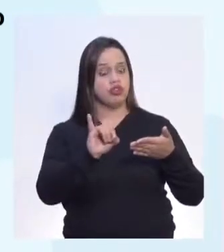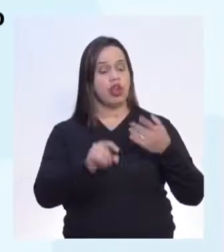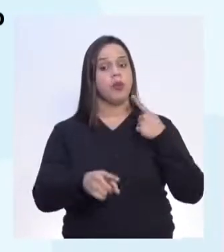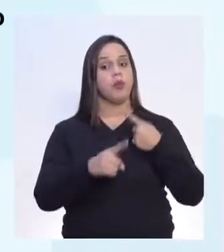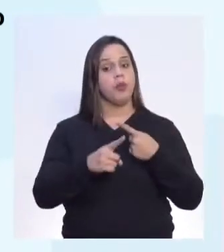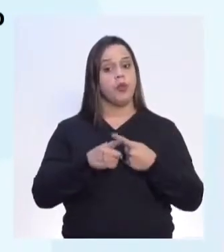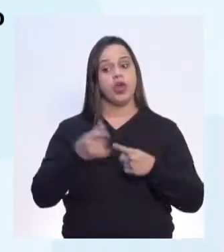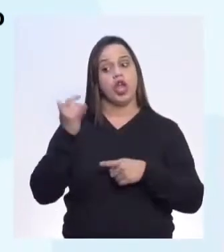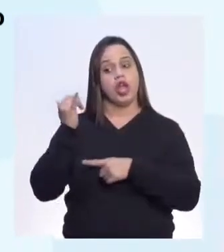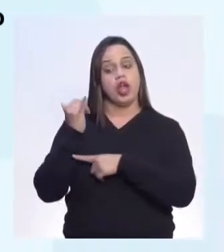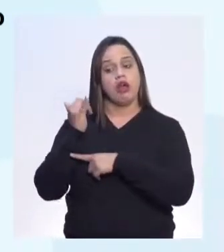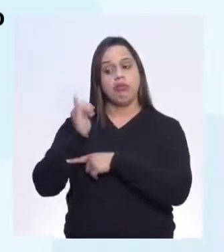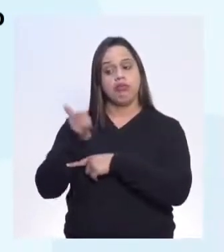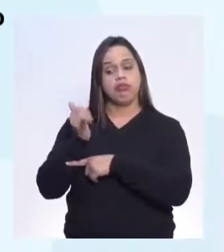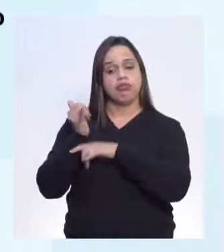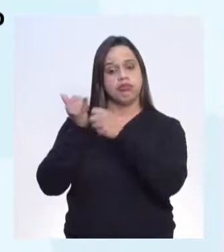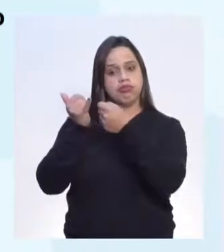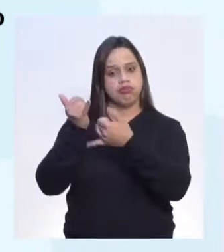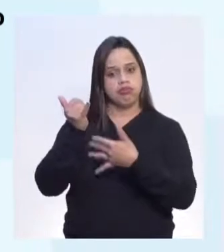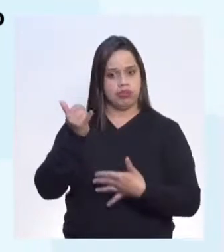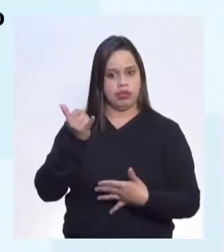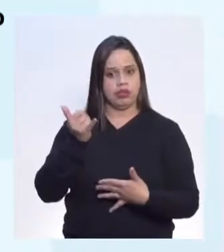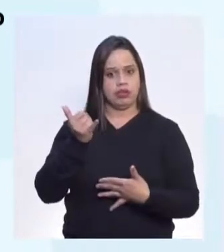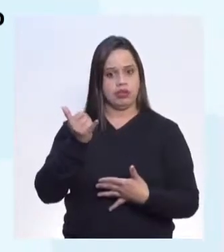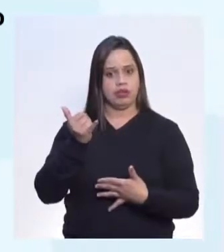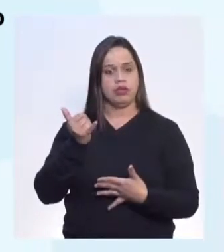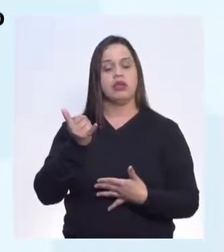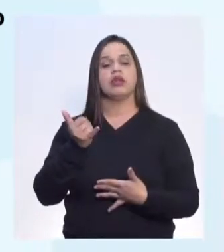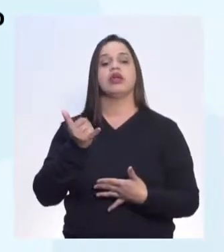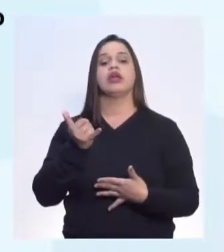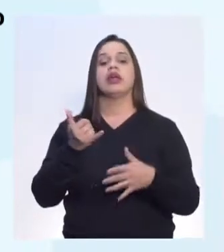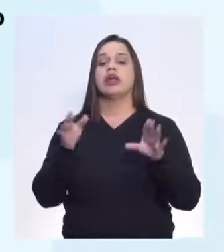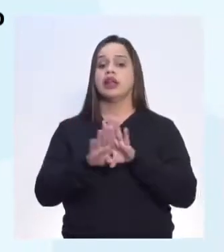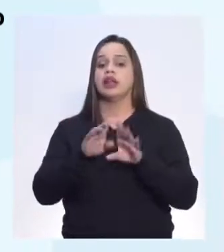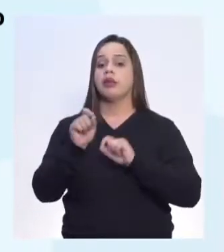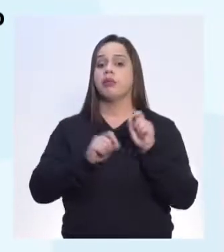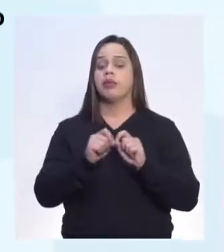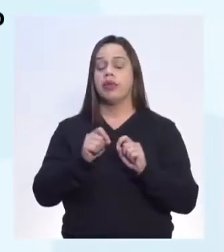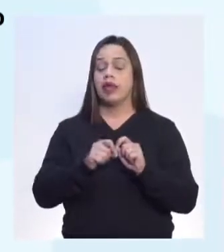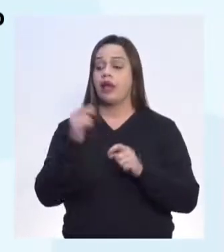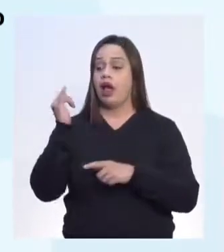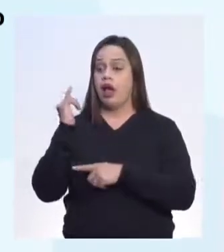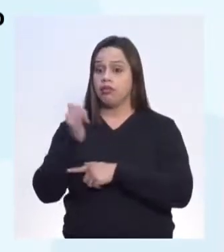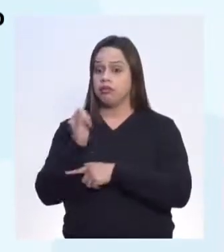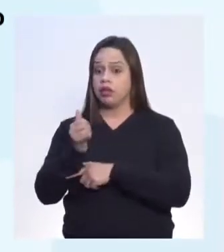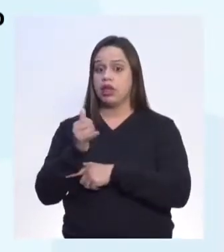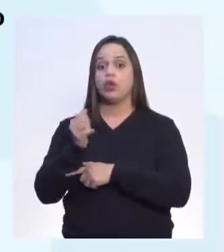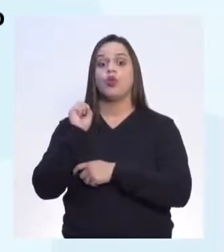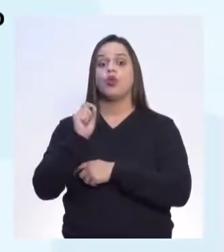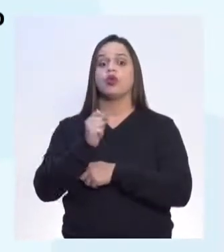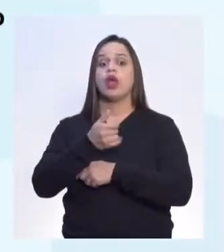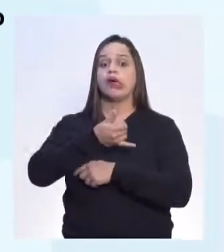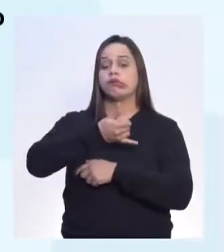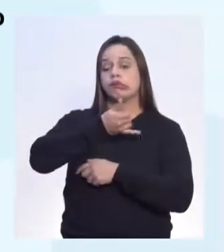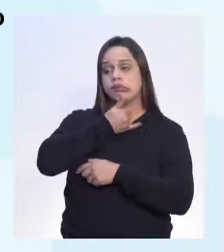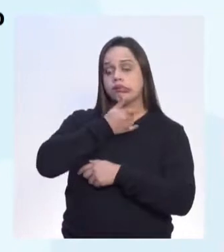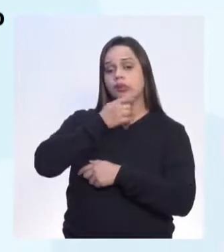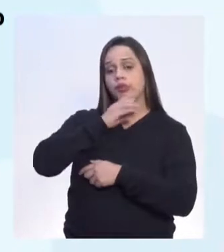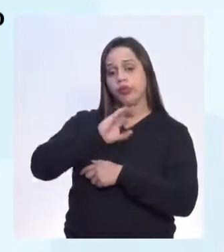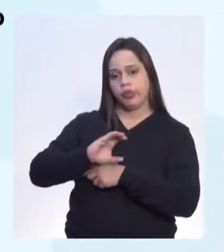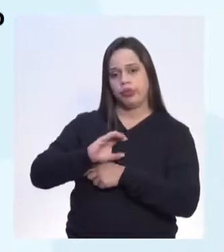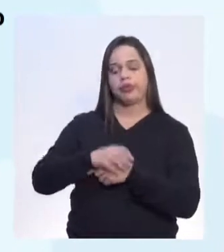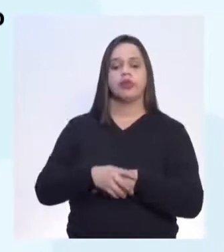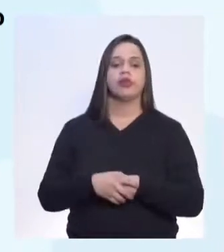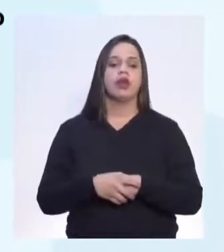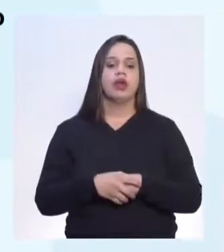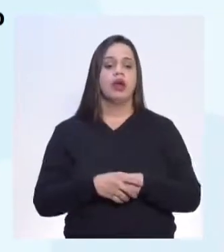o que aconteceu. Ele está narrando, inclusive, o lamento do Visconde. Agora, que a gente leu